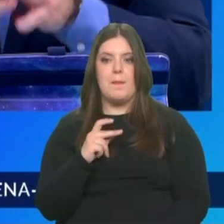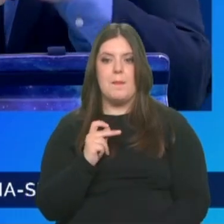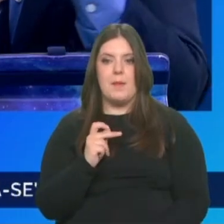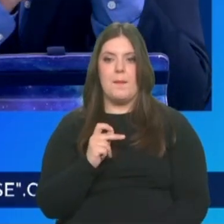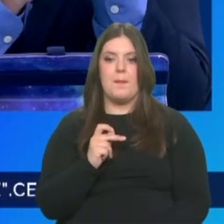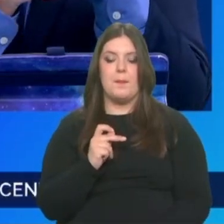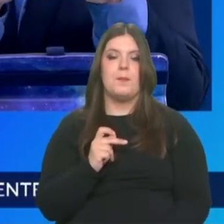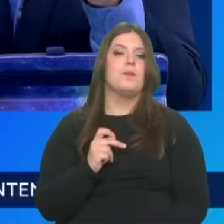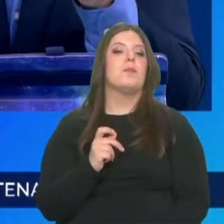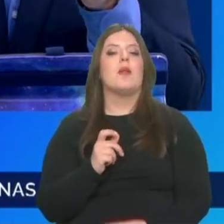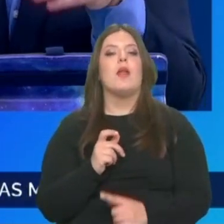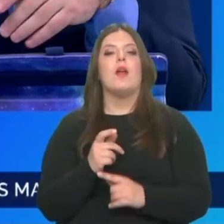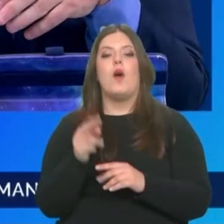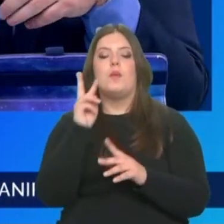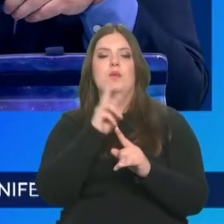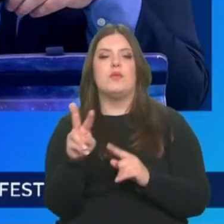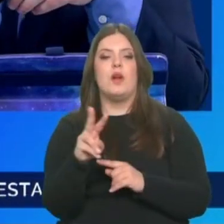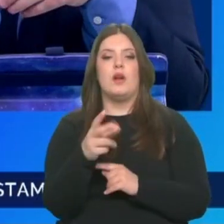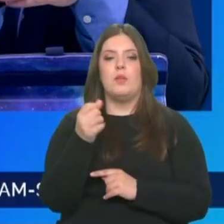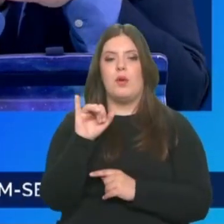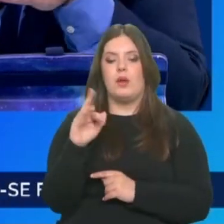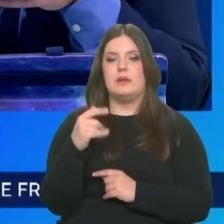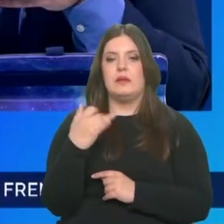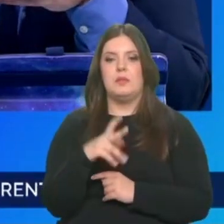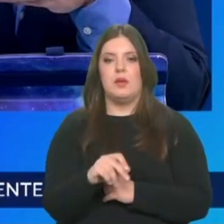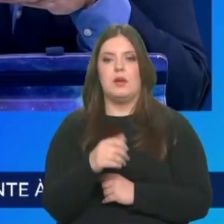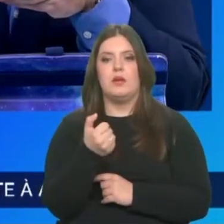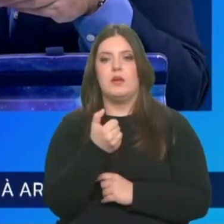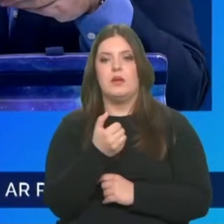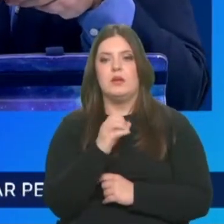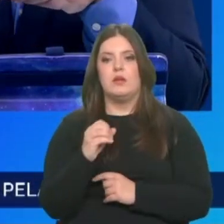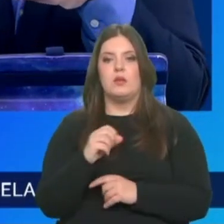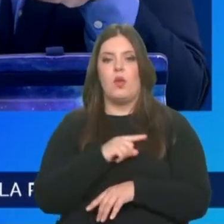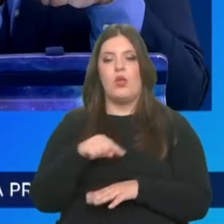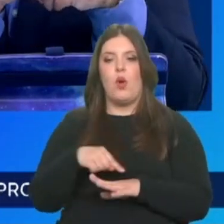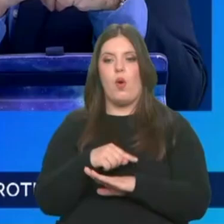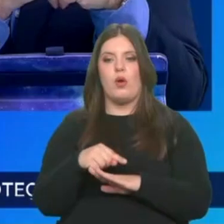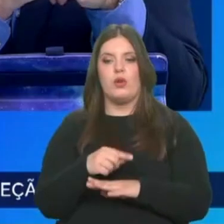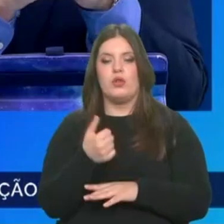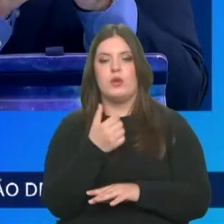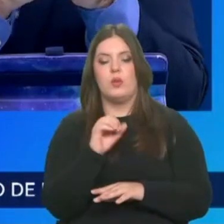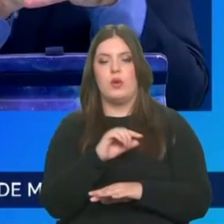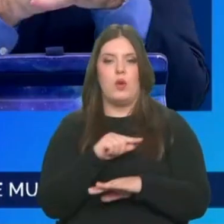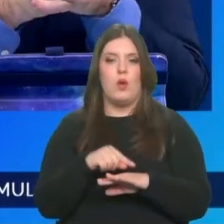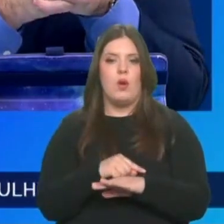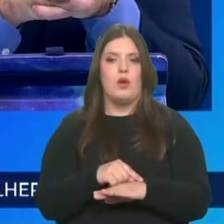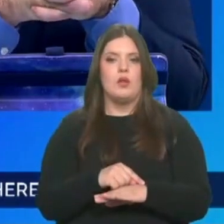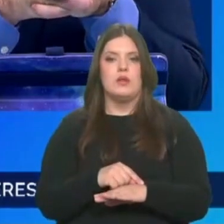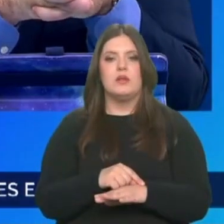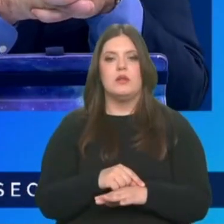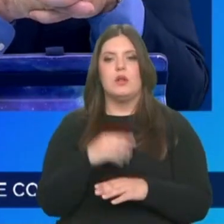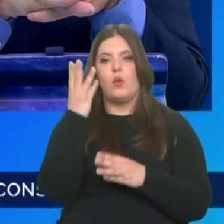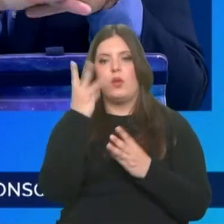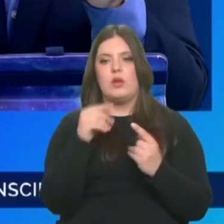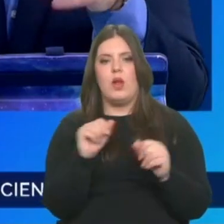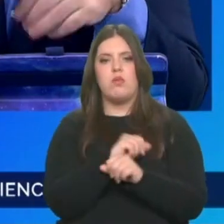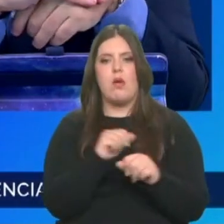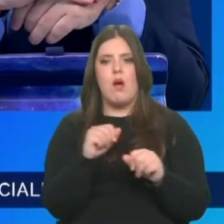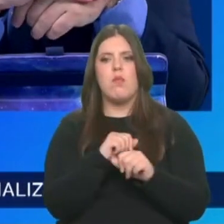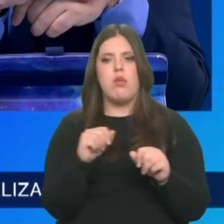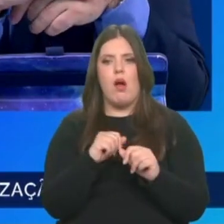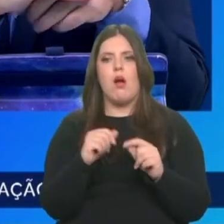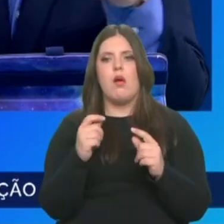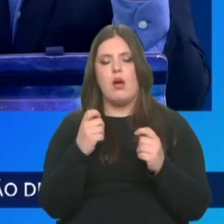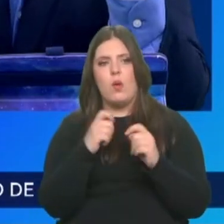do ESO, observaram Próxima Centauri durante 50 horas. Em 50 horas, Daniel, faz ideia da quantidade de explosões de flares